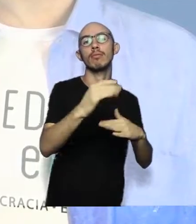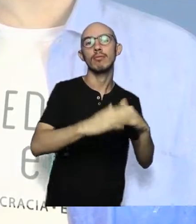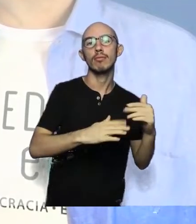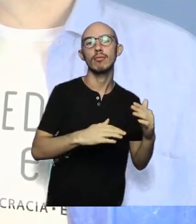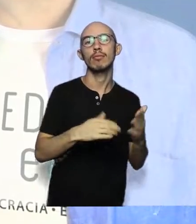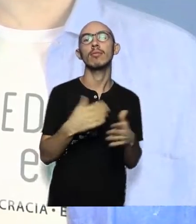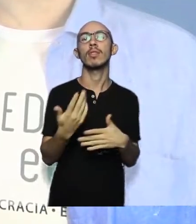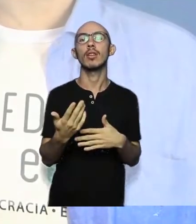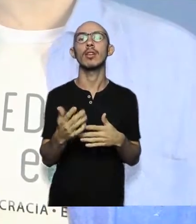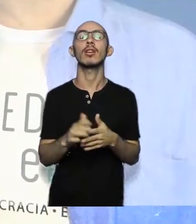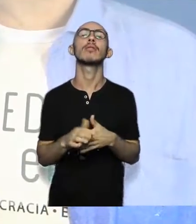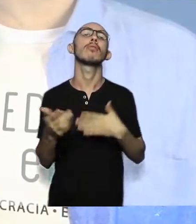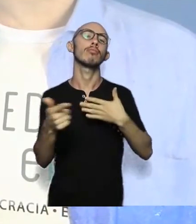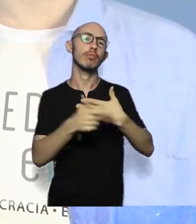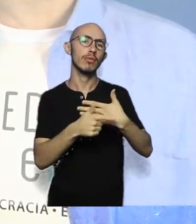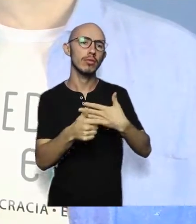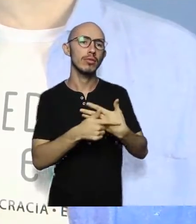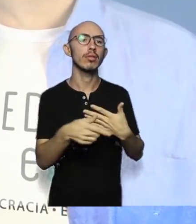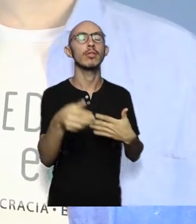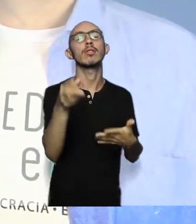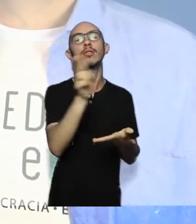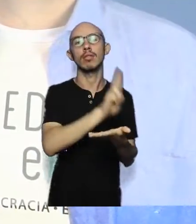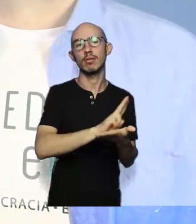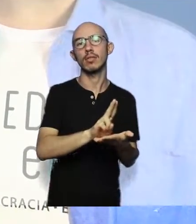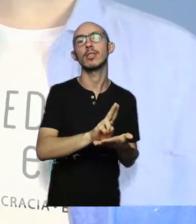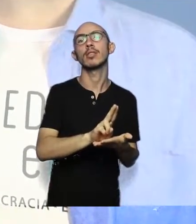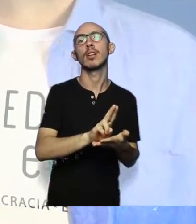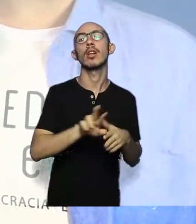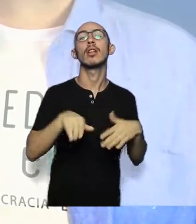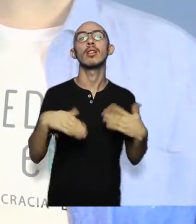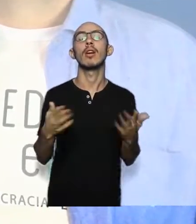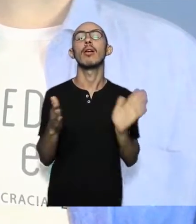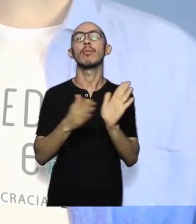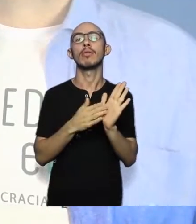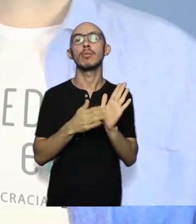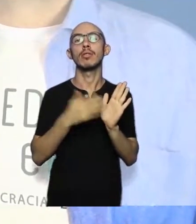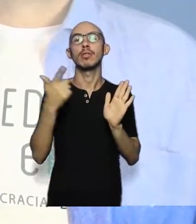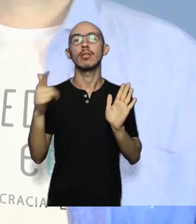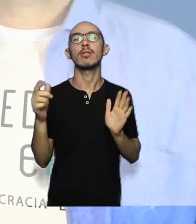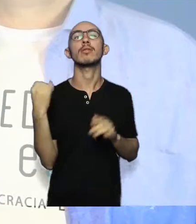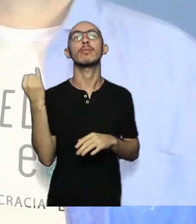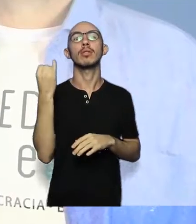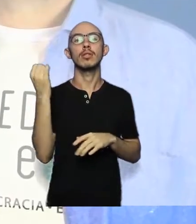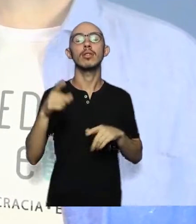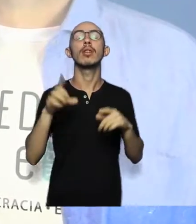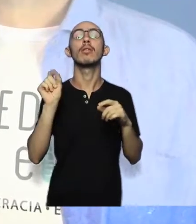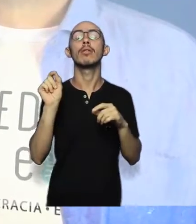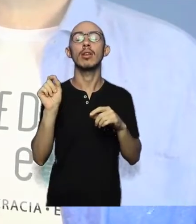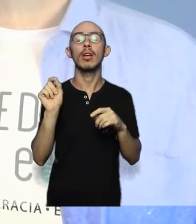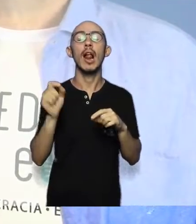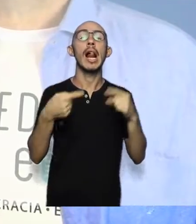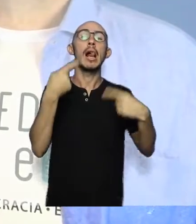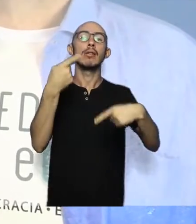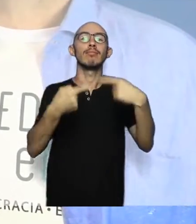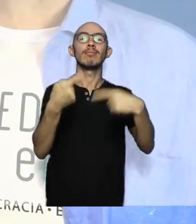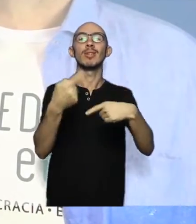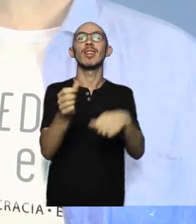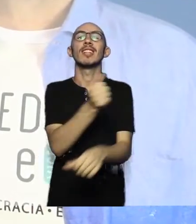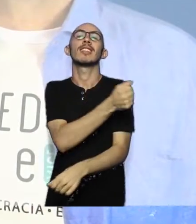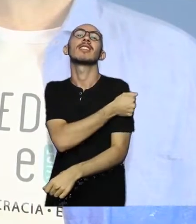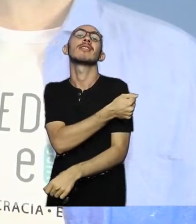a serem exercidas dentro da universidade. Outra proposta importante se trata da política estudantil. Né?